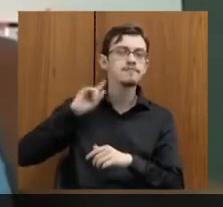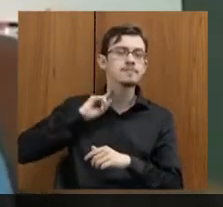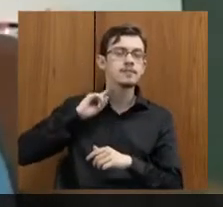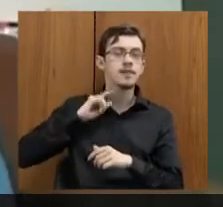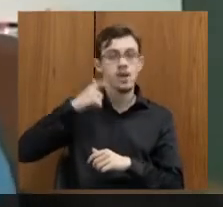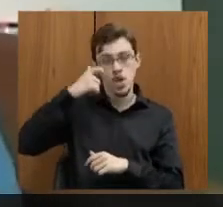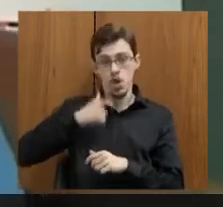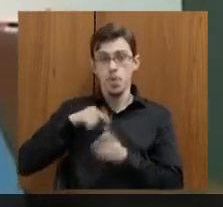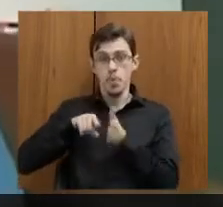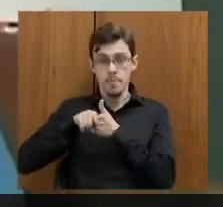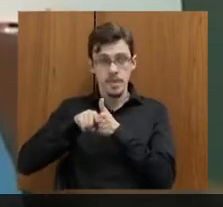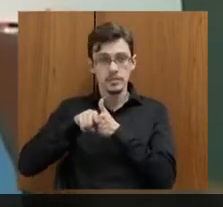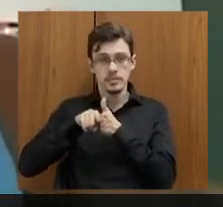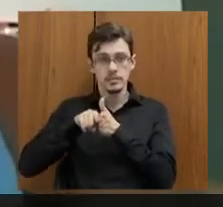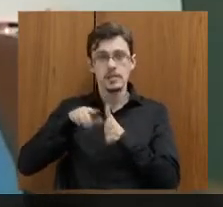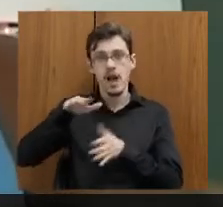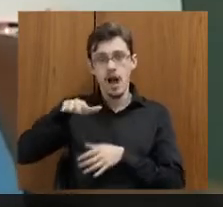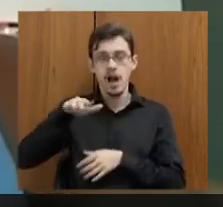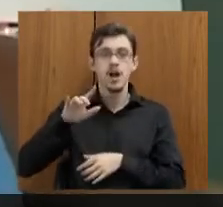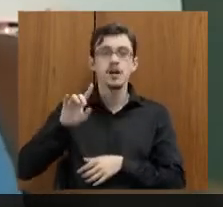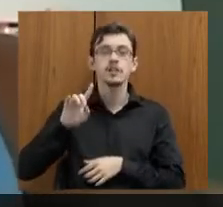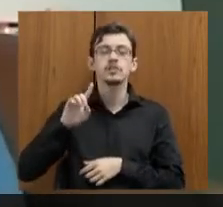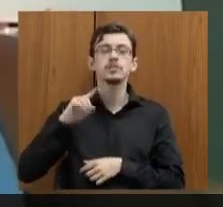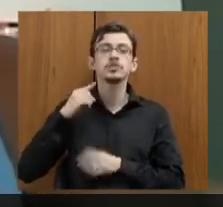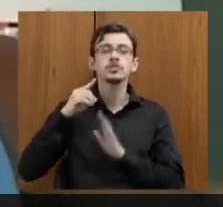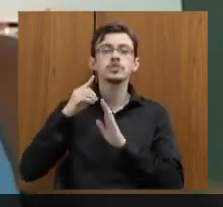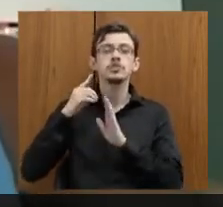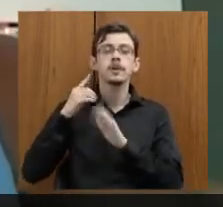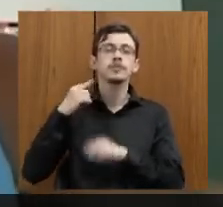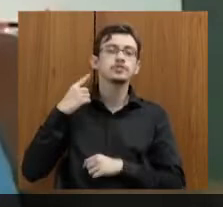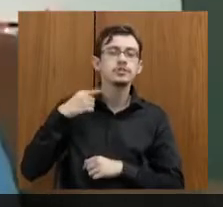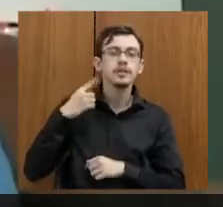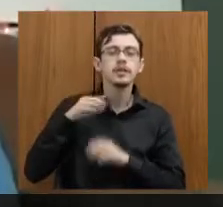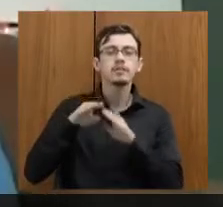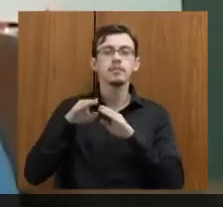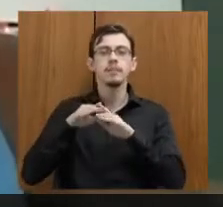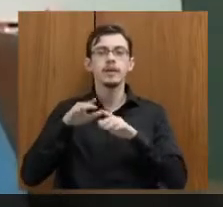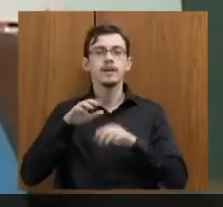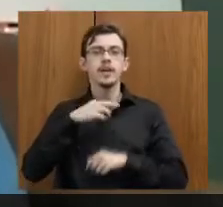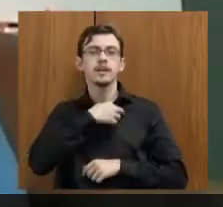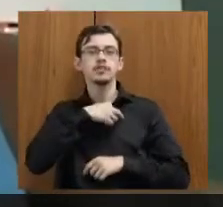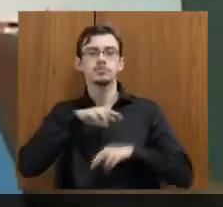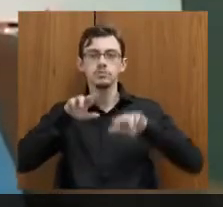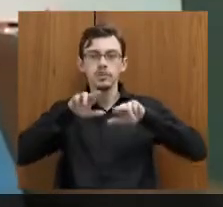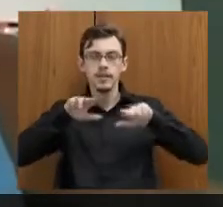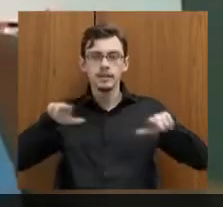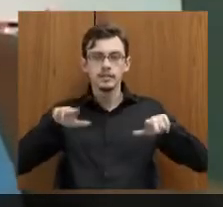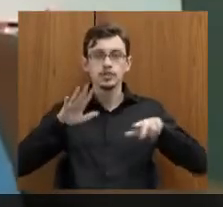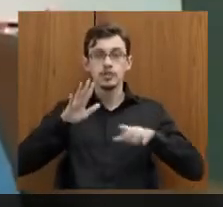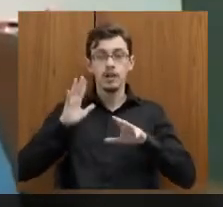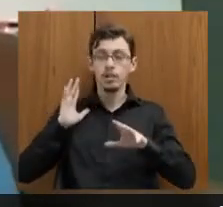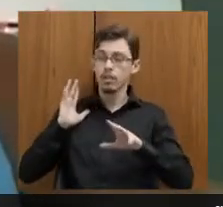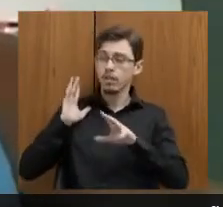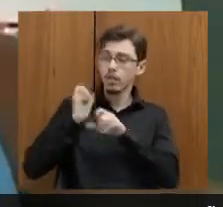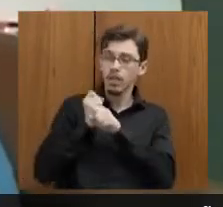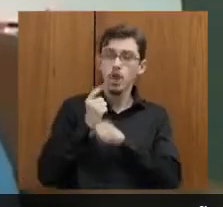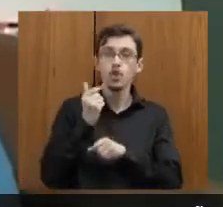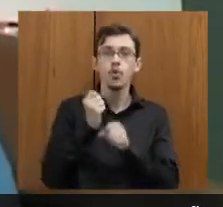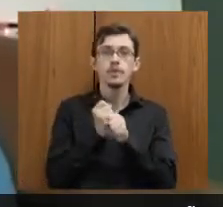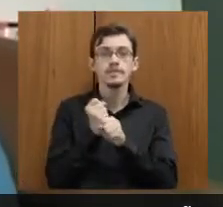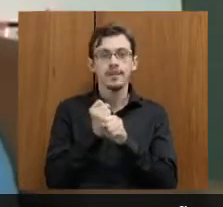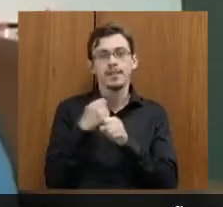pesquisadora do campo do direito à liberdade religiosa das Relações raciais há pelo menos 12 anos